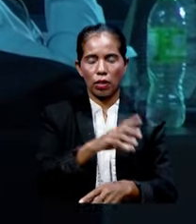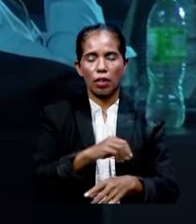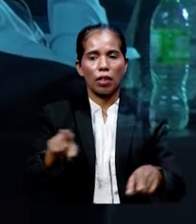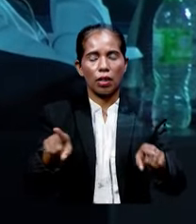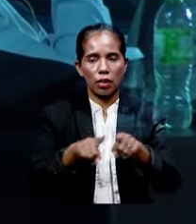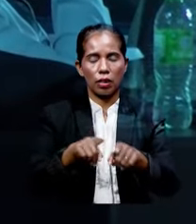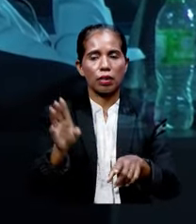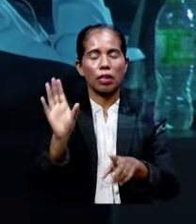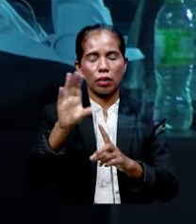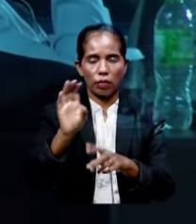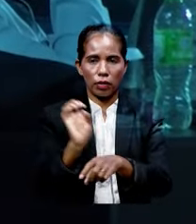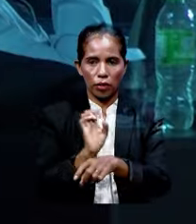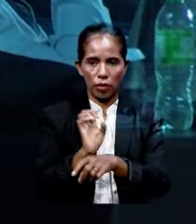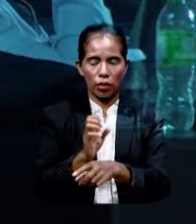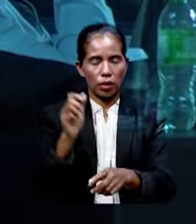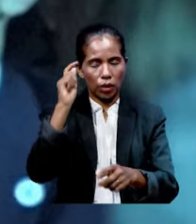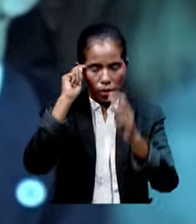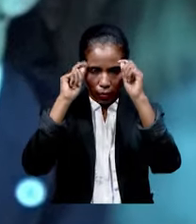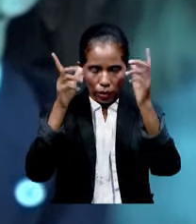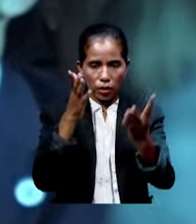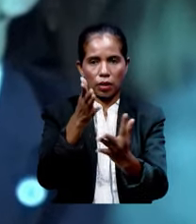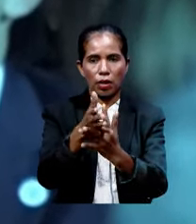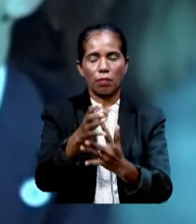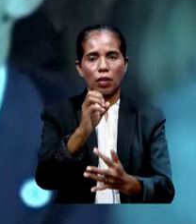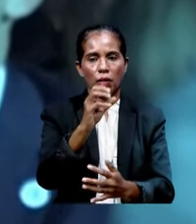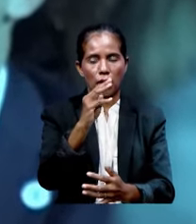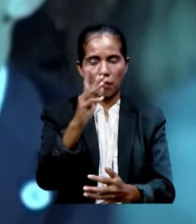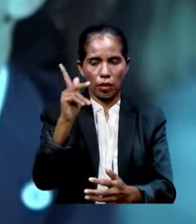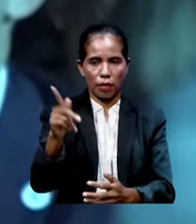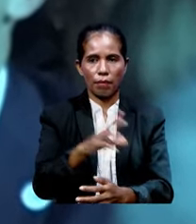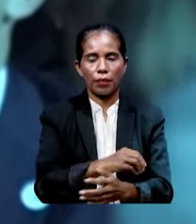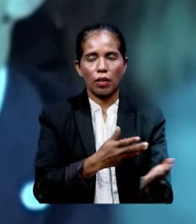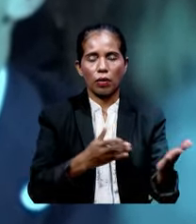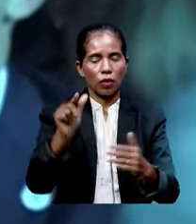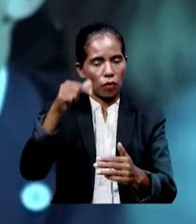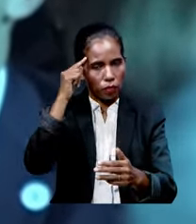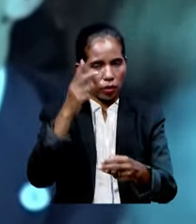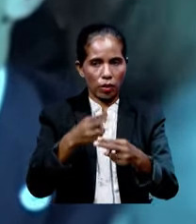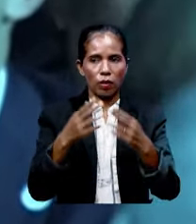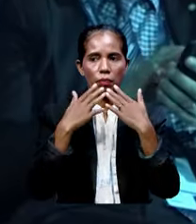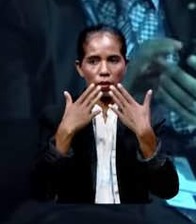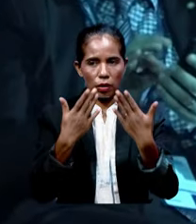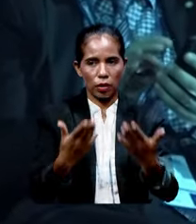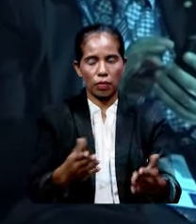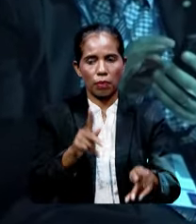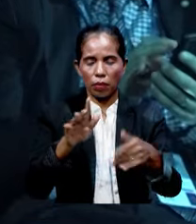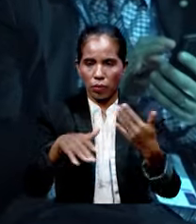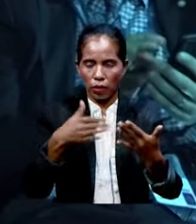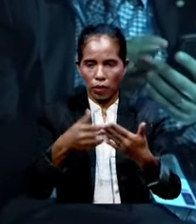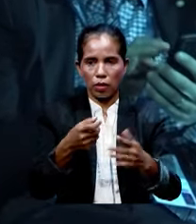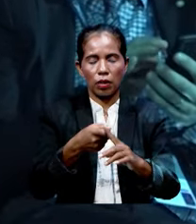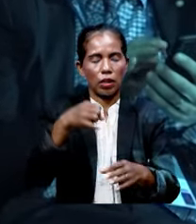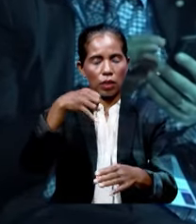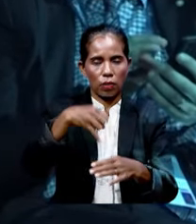e negociador adesão Timor-Leste para a OMK. A foi assina Albuadilai lori governo e anaran, ato agradecimento para a entidade Soto, inclui